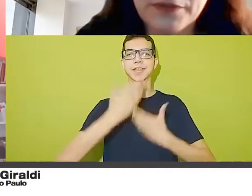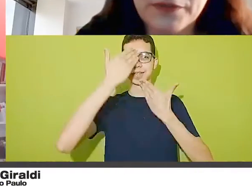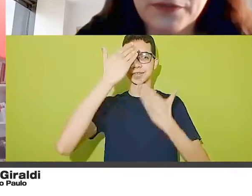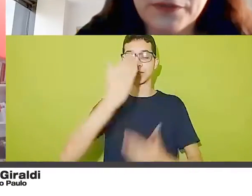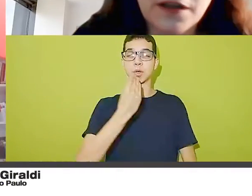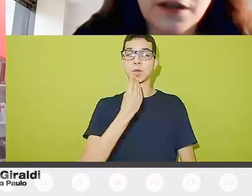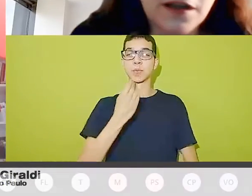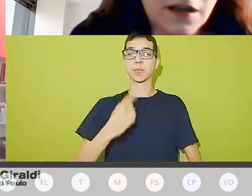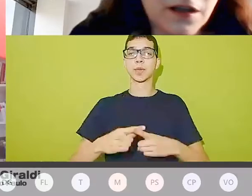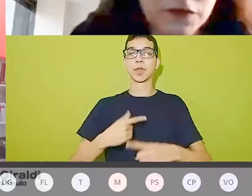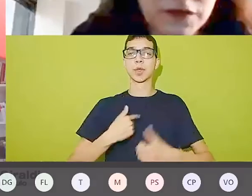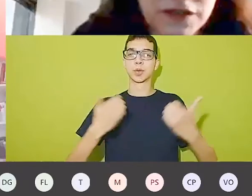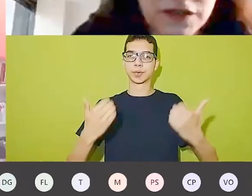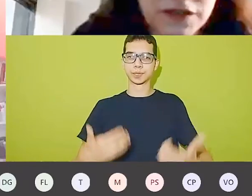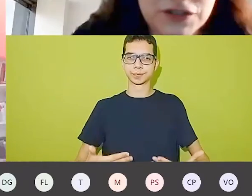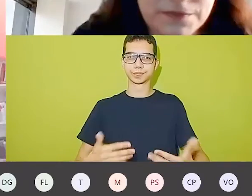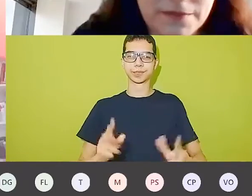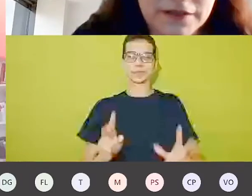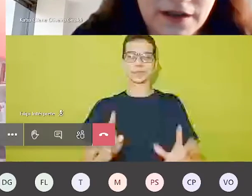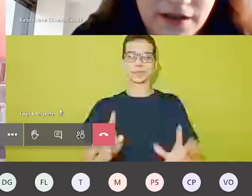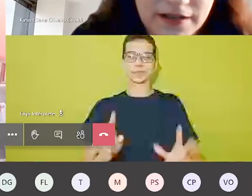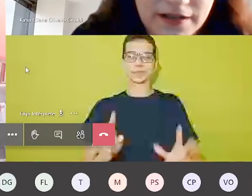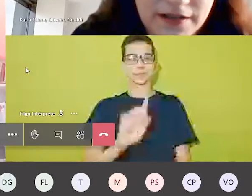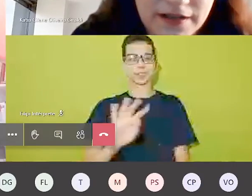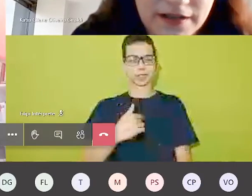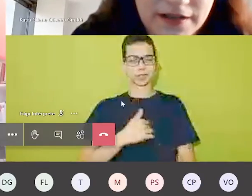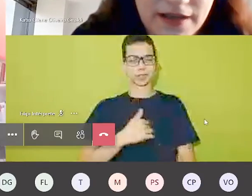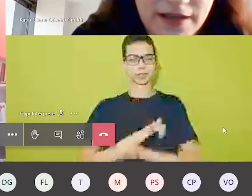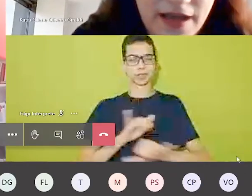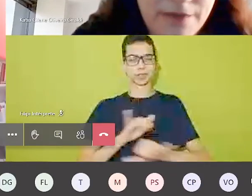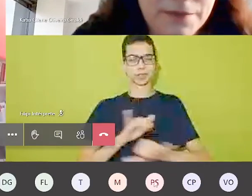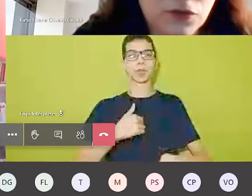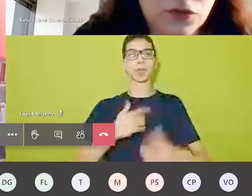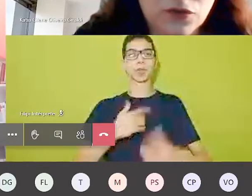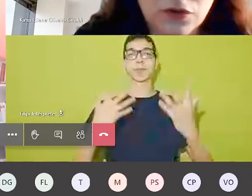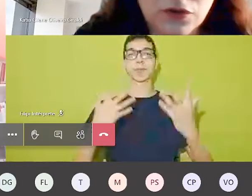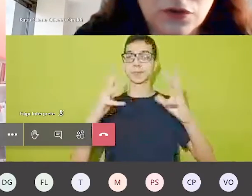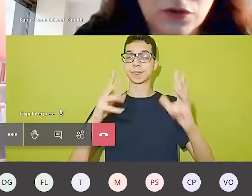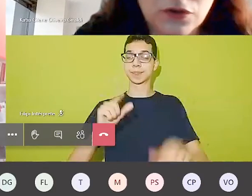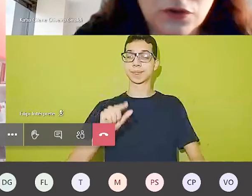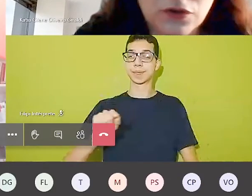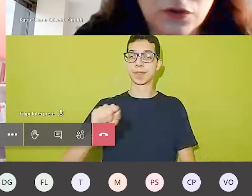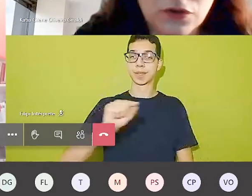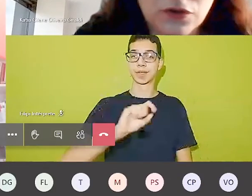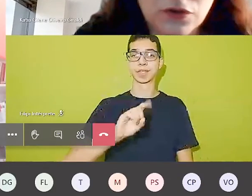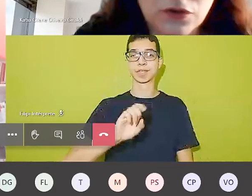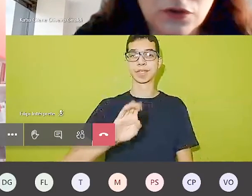GT. Eu gostaria de parabenizar a IDEP e os núcleos